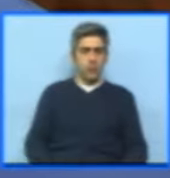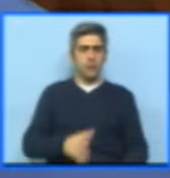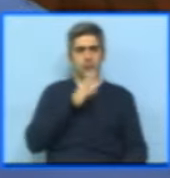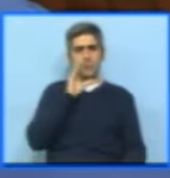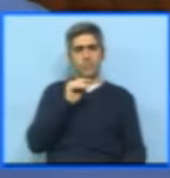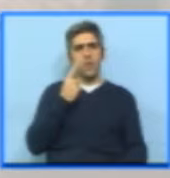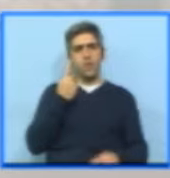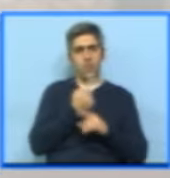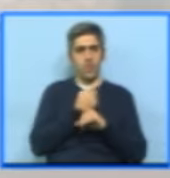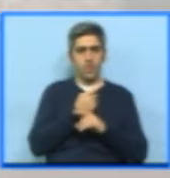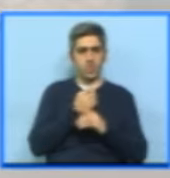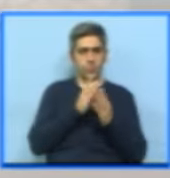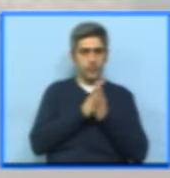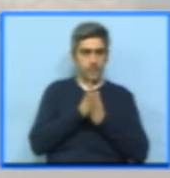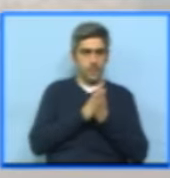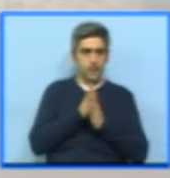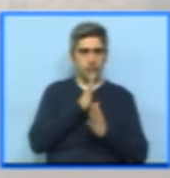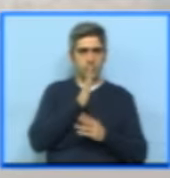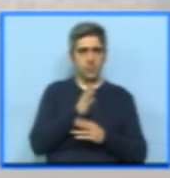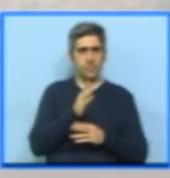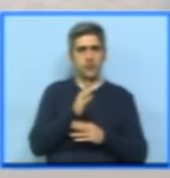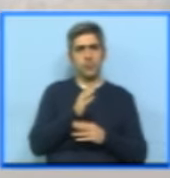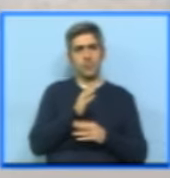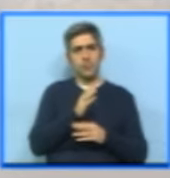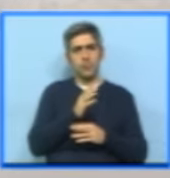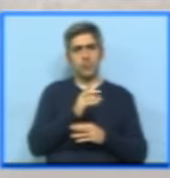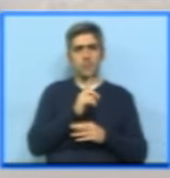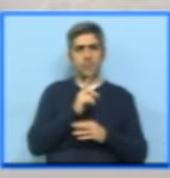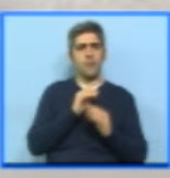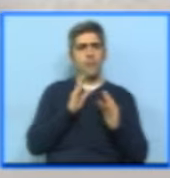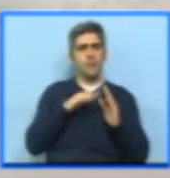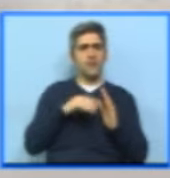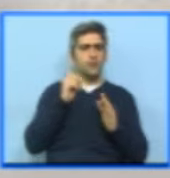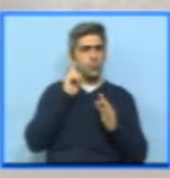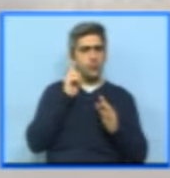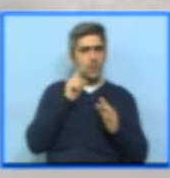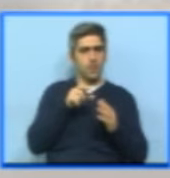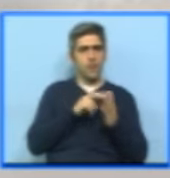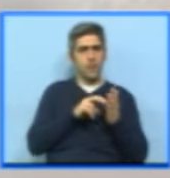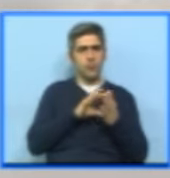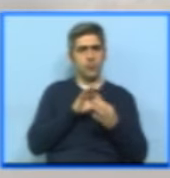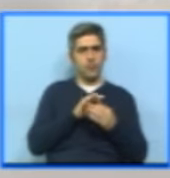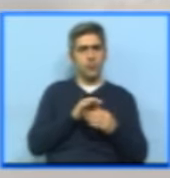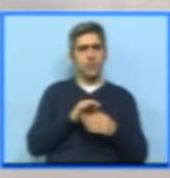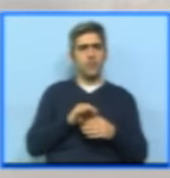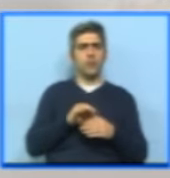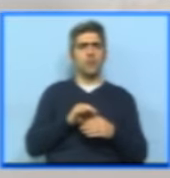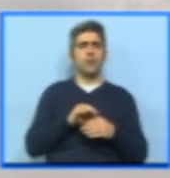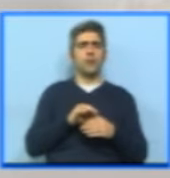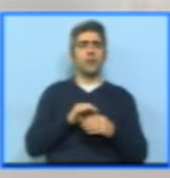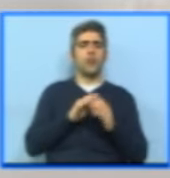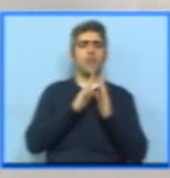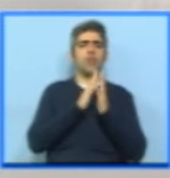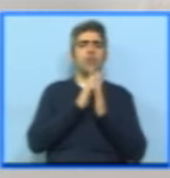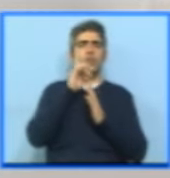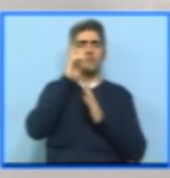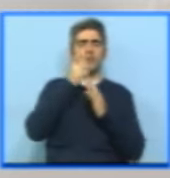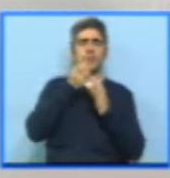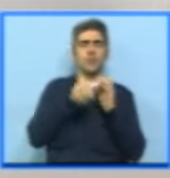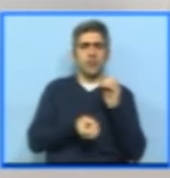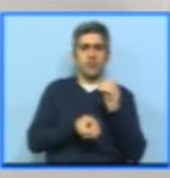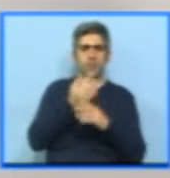também uma outra coisa que eu acho que também não é menos importante relativamente a esta leitura. Deus, pela